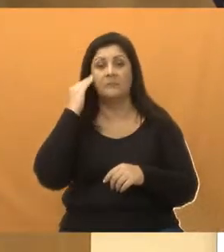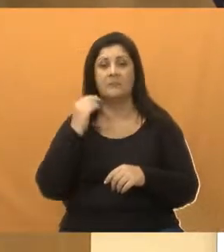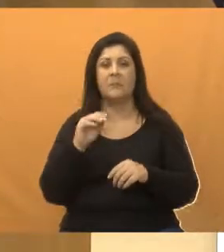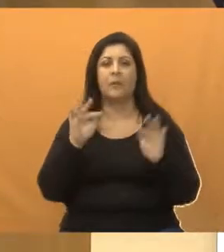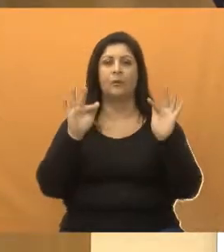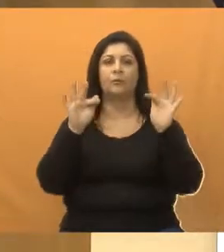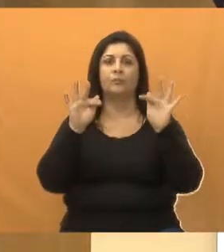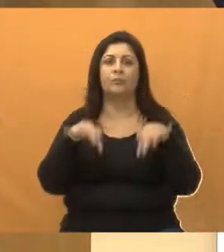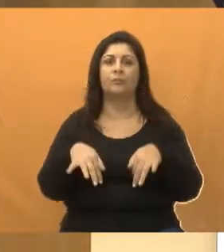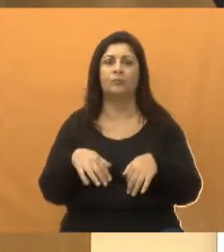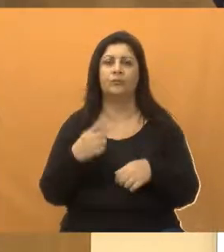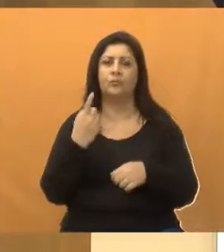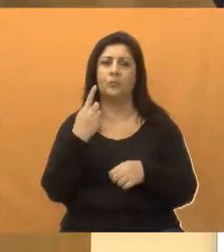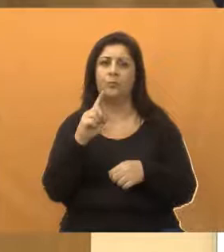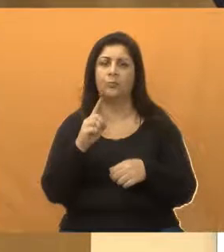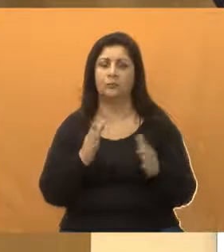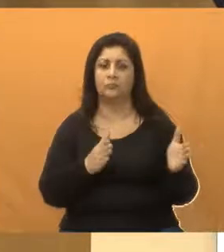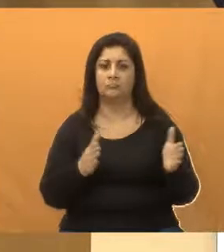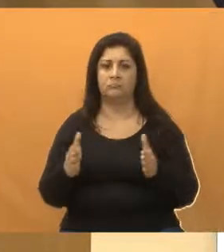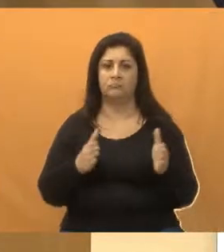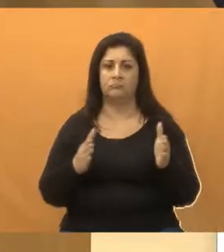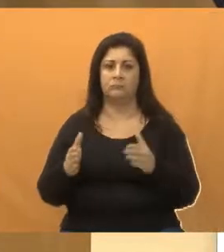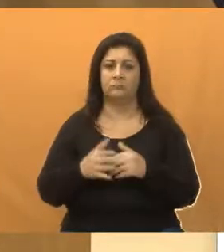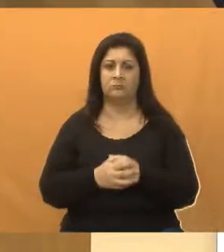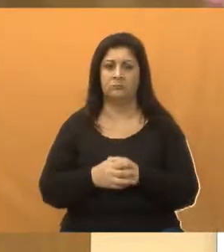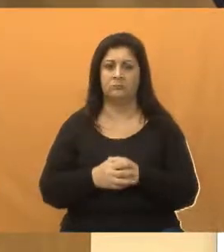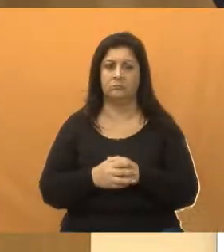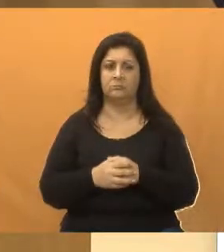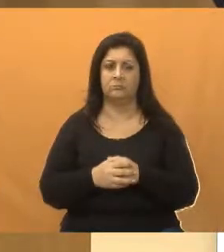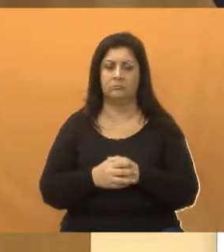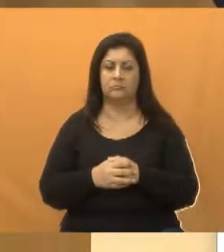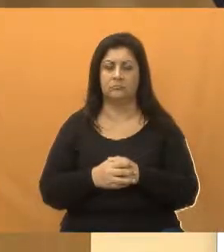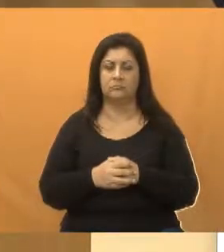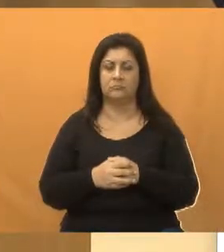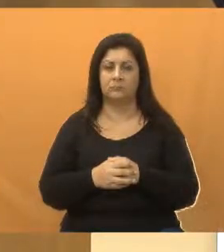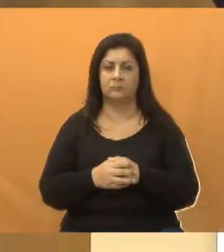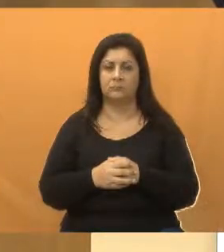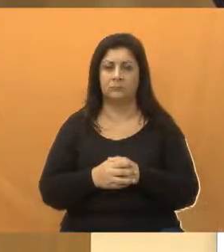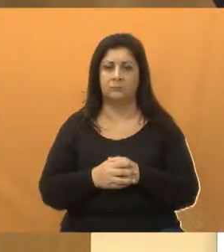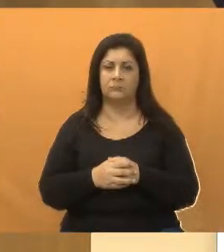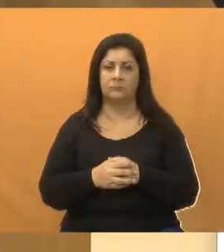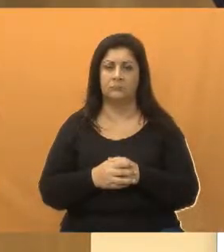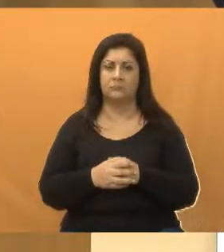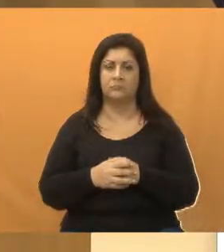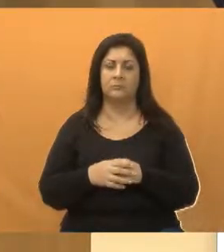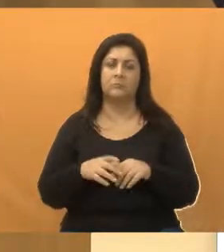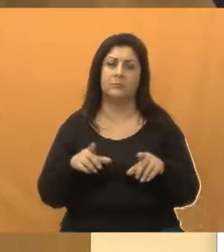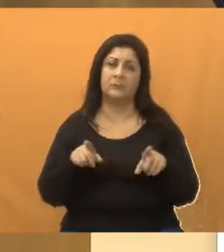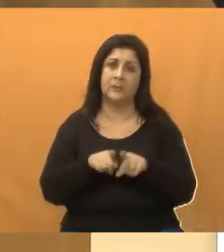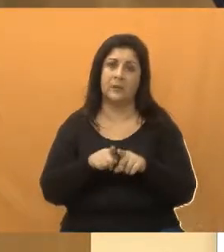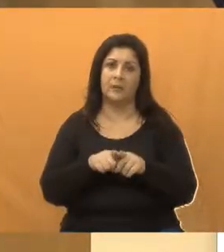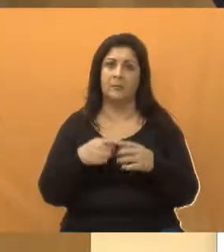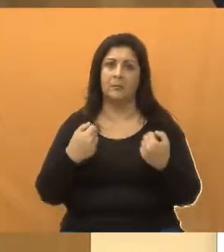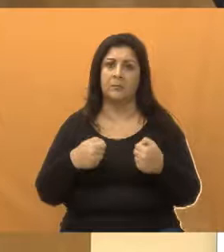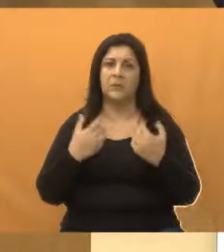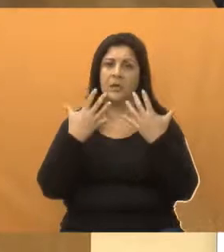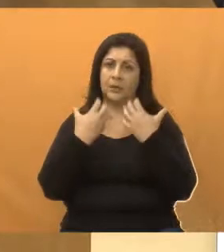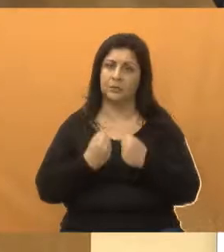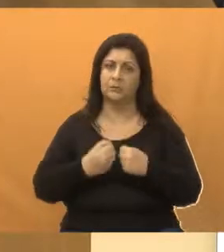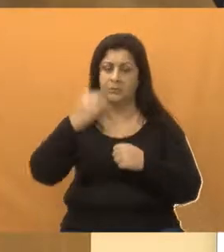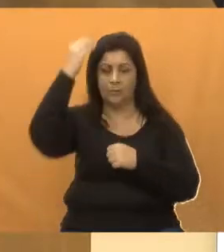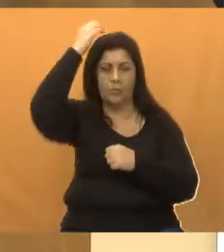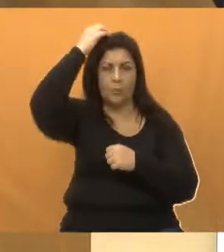no final do último mandato. Então, também a gente tem que fazer meia-culpa aqui. Não vamos ficar atribuindo aos outros a